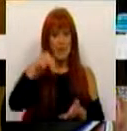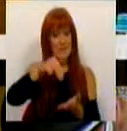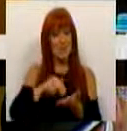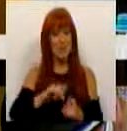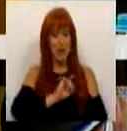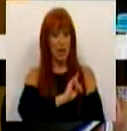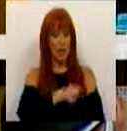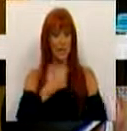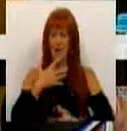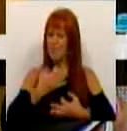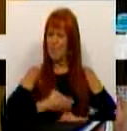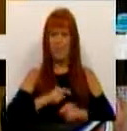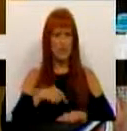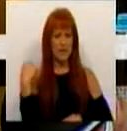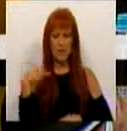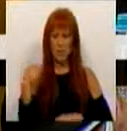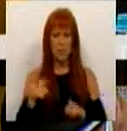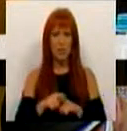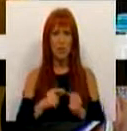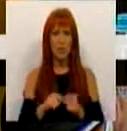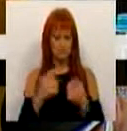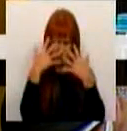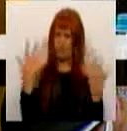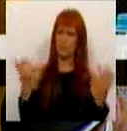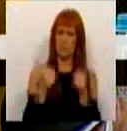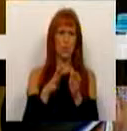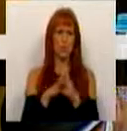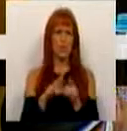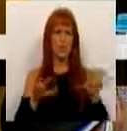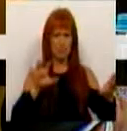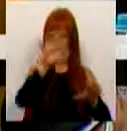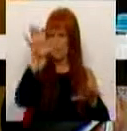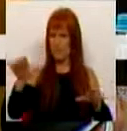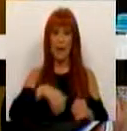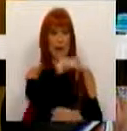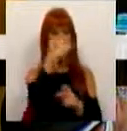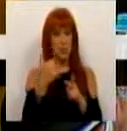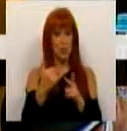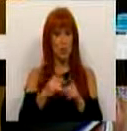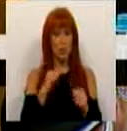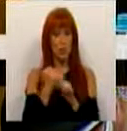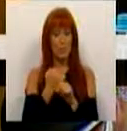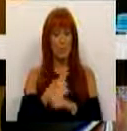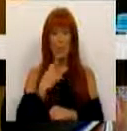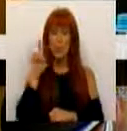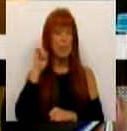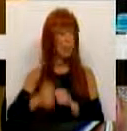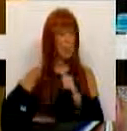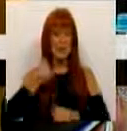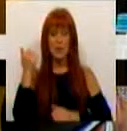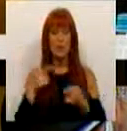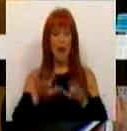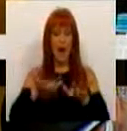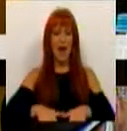de força absolutamente singular e que surpreendeu as outras contrapartes. Segundo, o papel relevantíssimo que